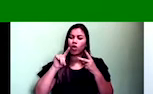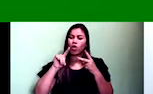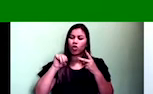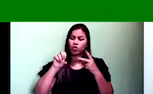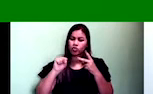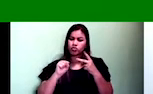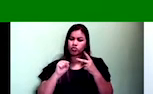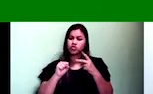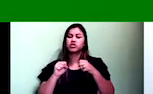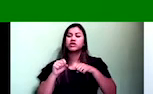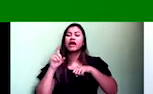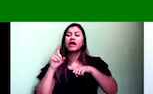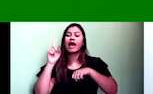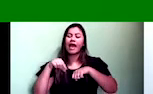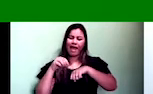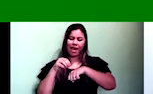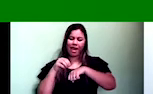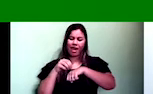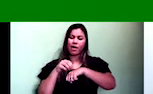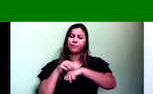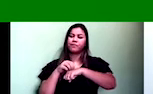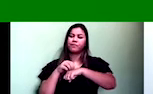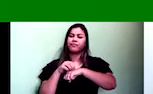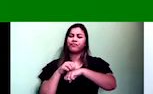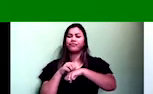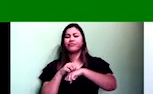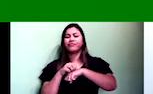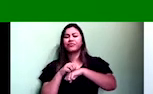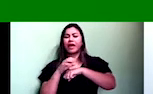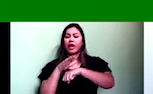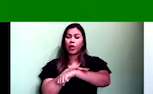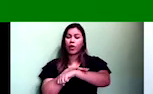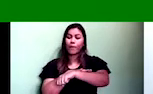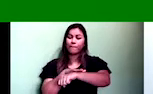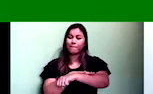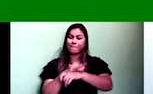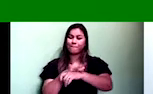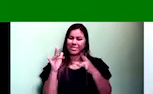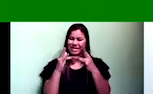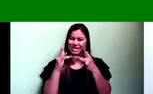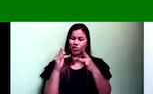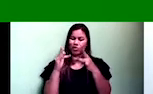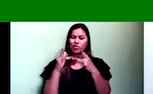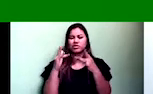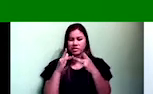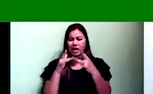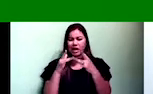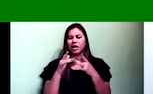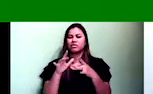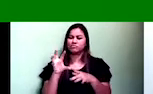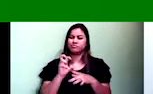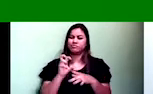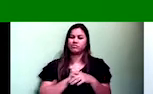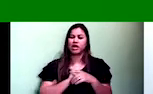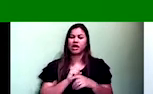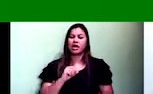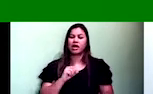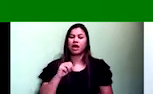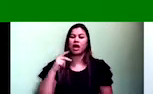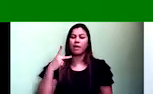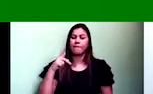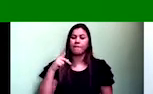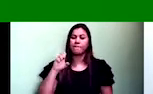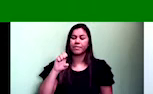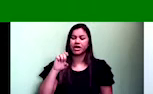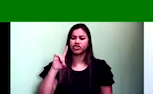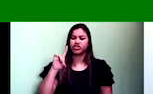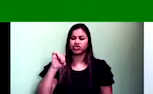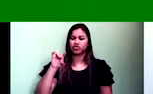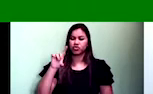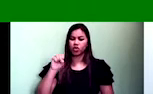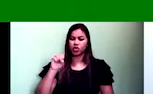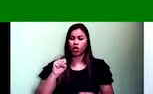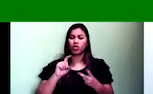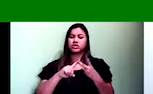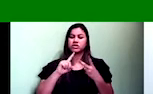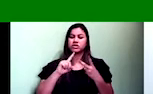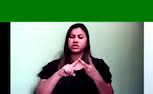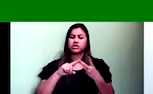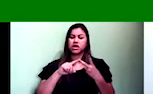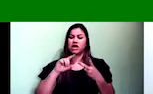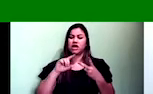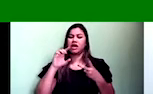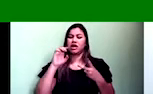escabiose é a sarna, nomes mais populares das doenças. A shigelose e a amebíase